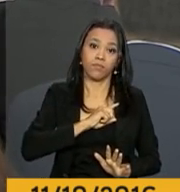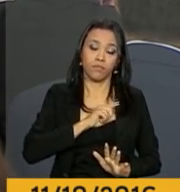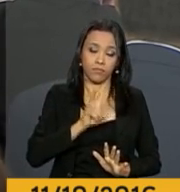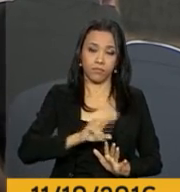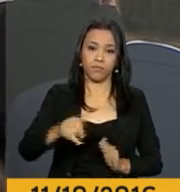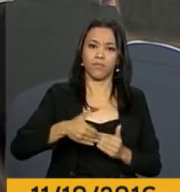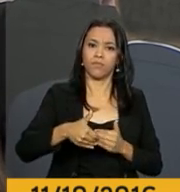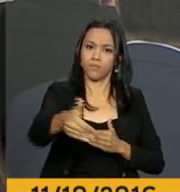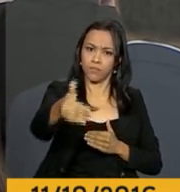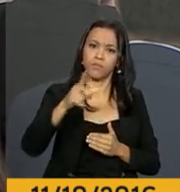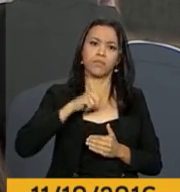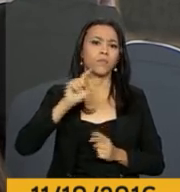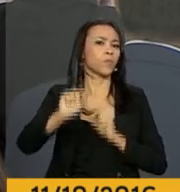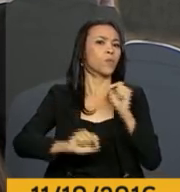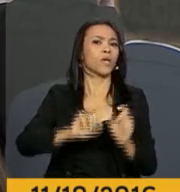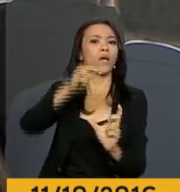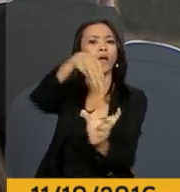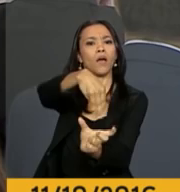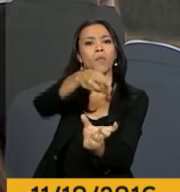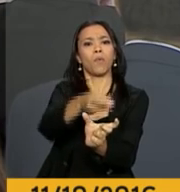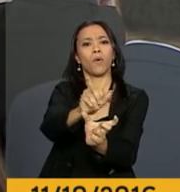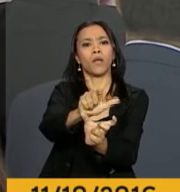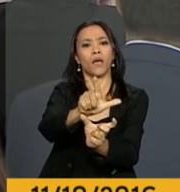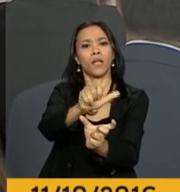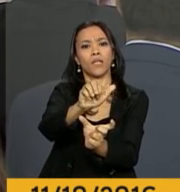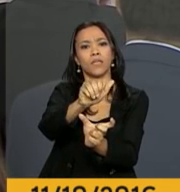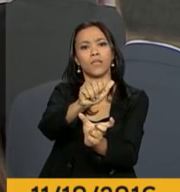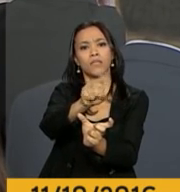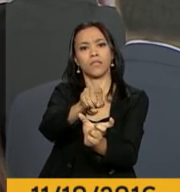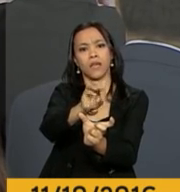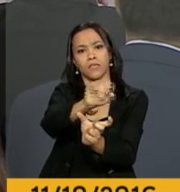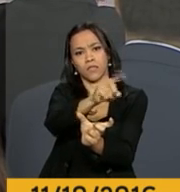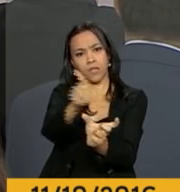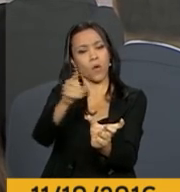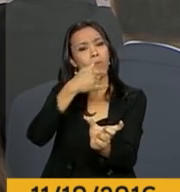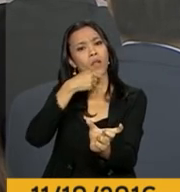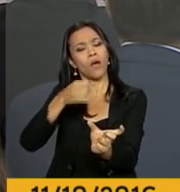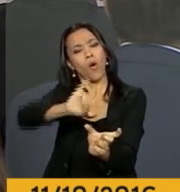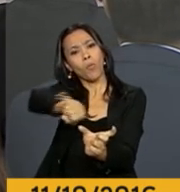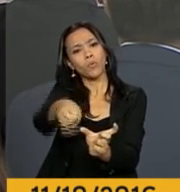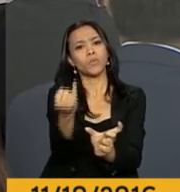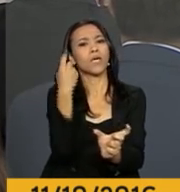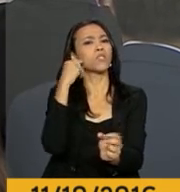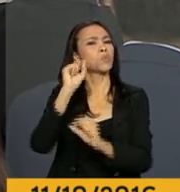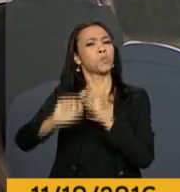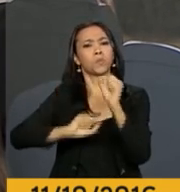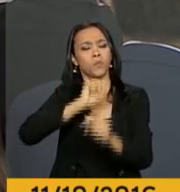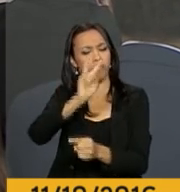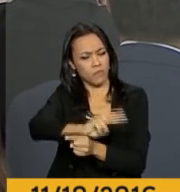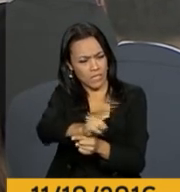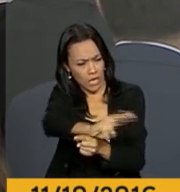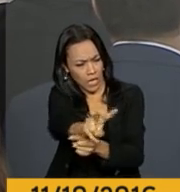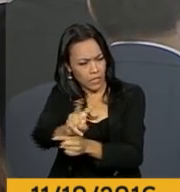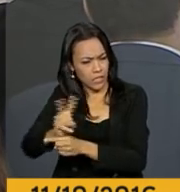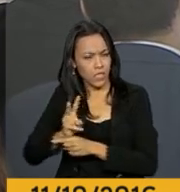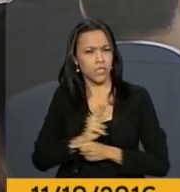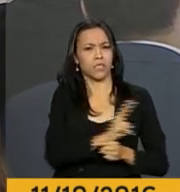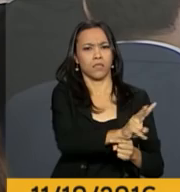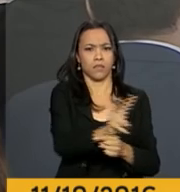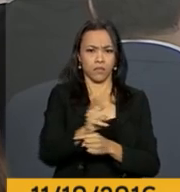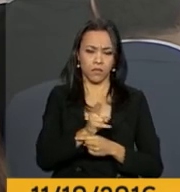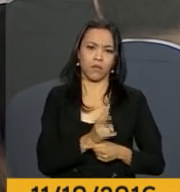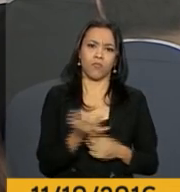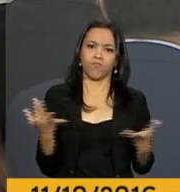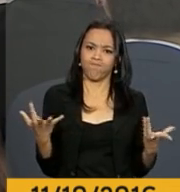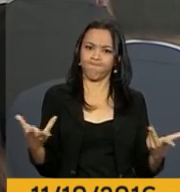exatamente a moralização eh dos costumes eleitorais pela oportunidade de uma fiscalização mais eficiente por